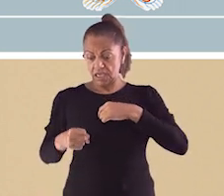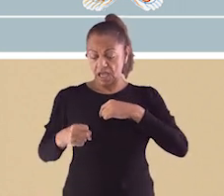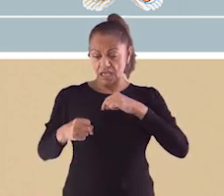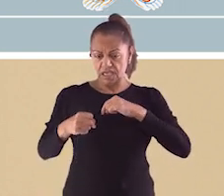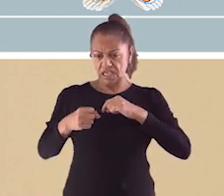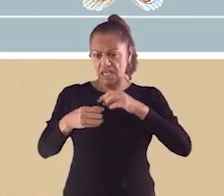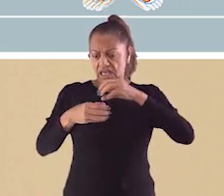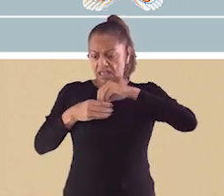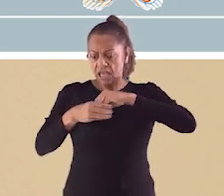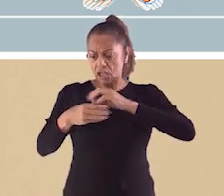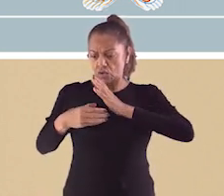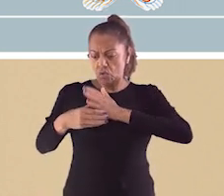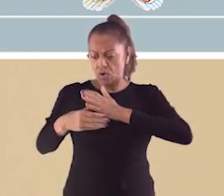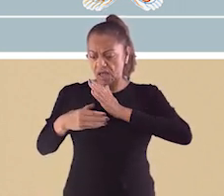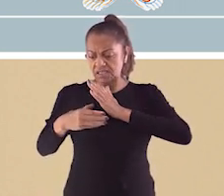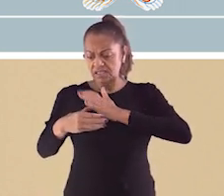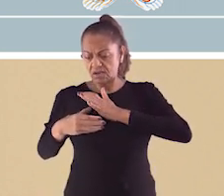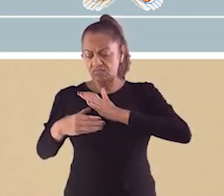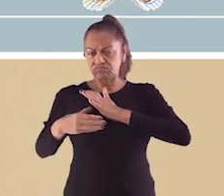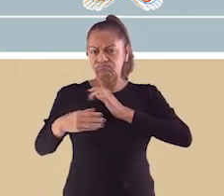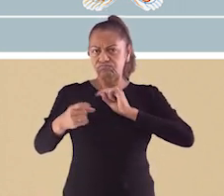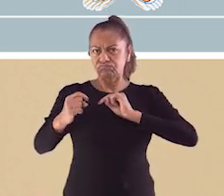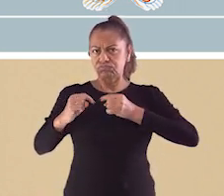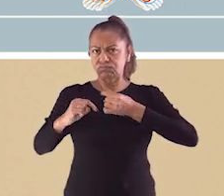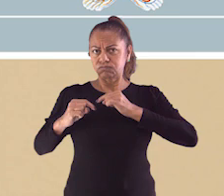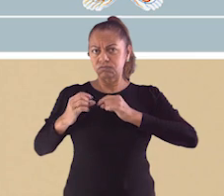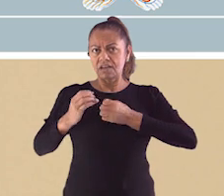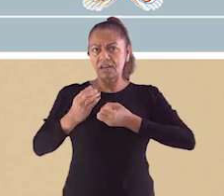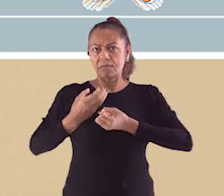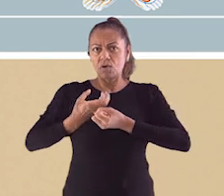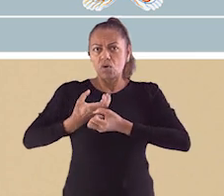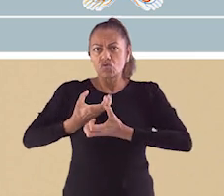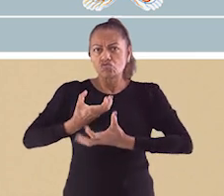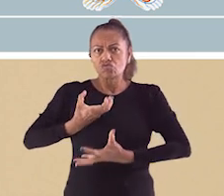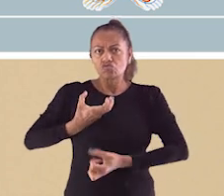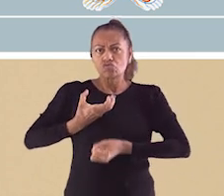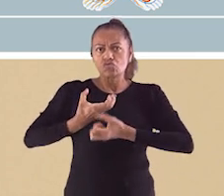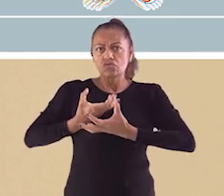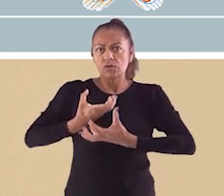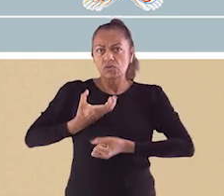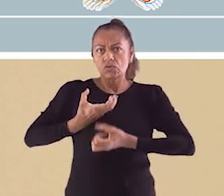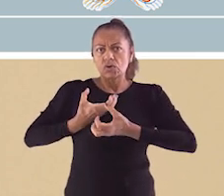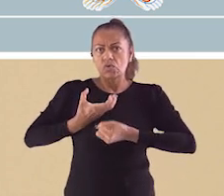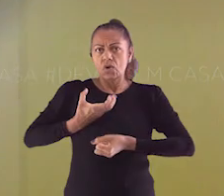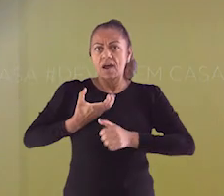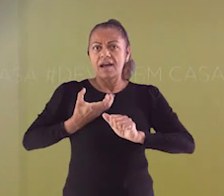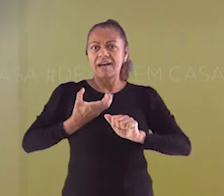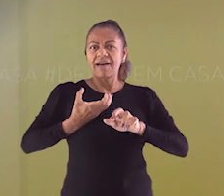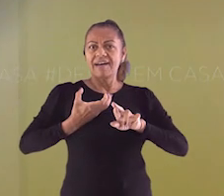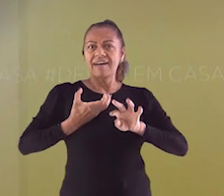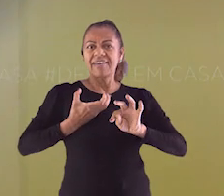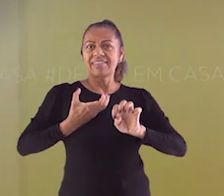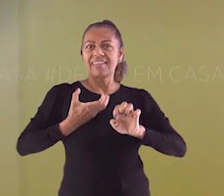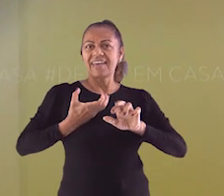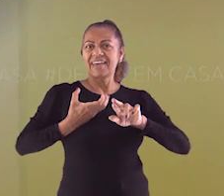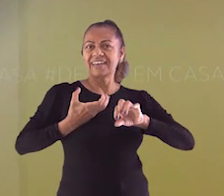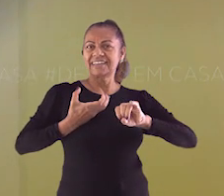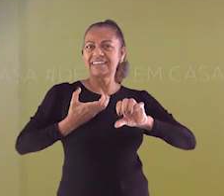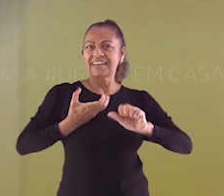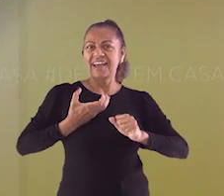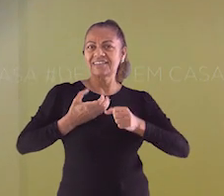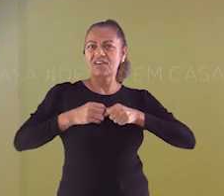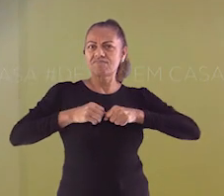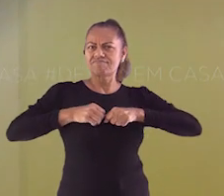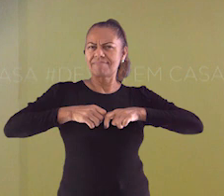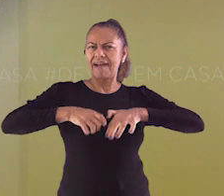de filtragem do sangue e em seguida retorna para o corpo por meio da artéria. Como vimos na